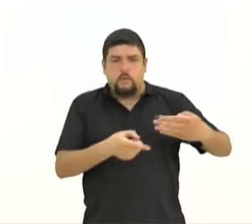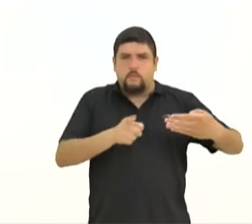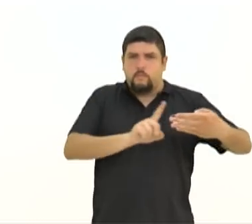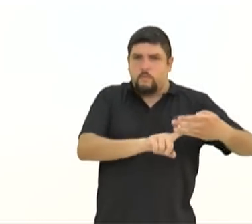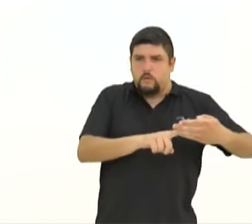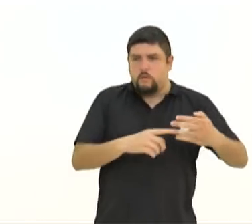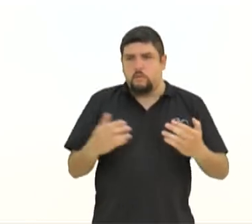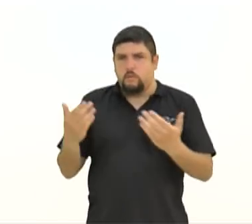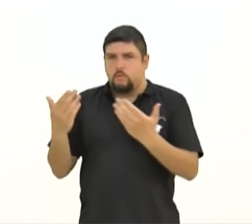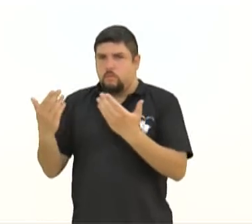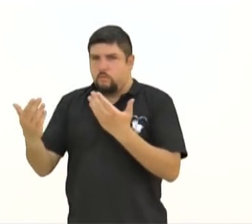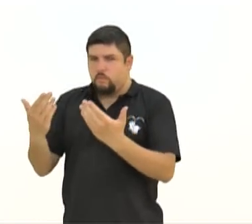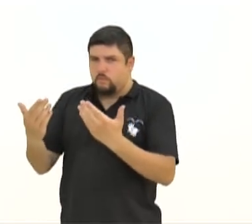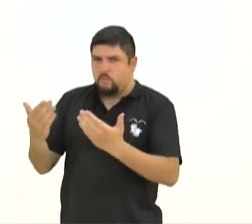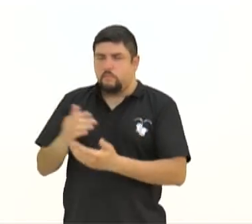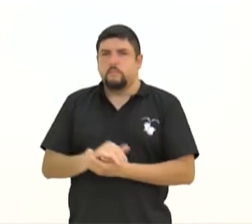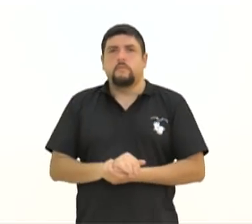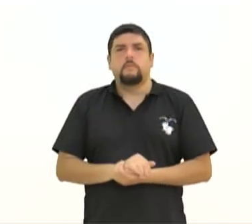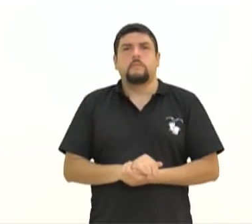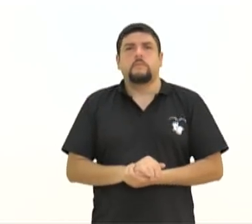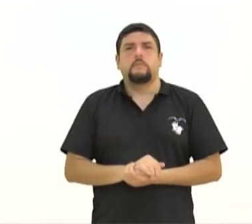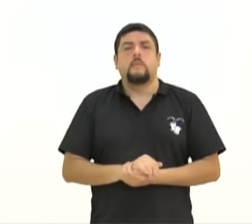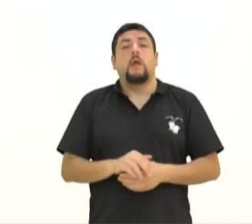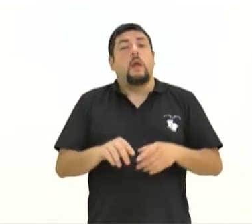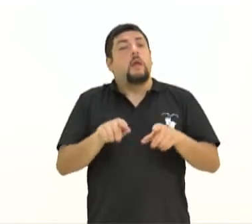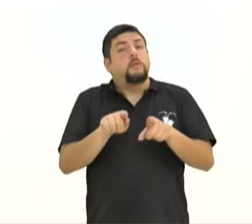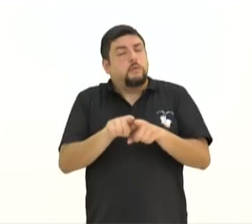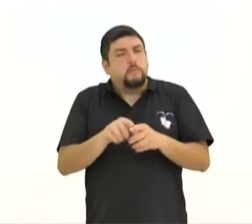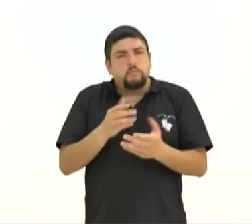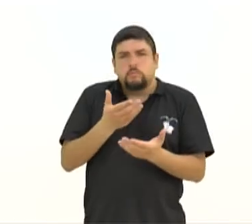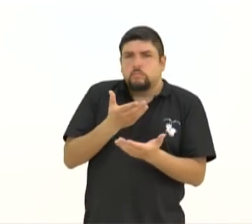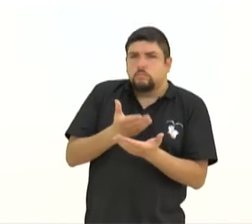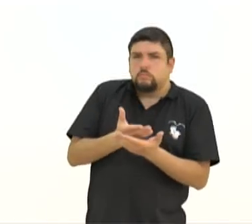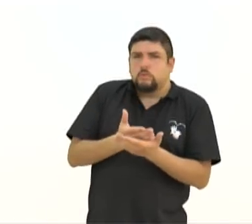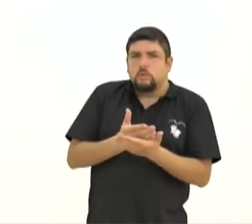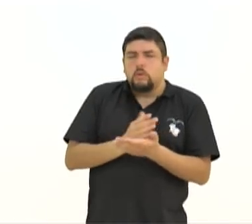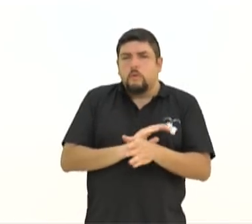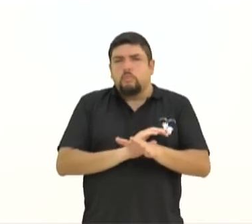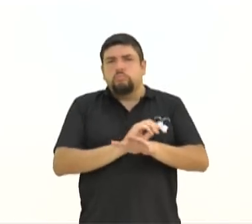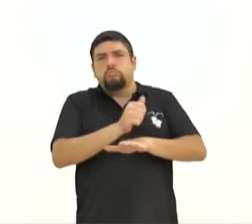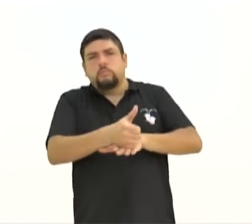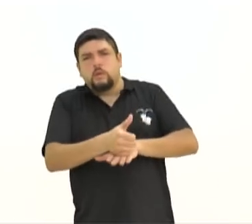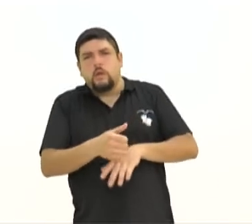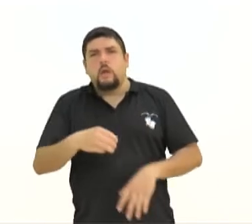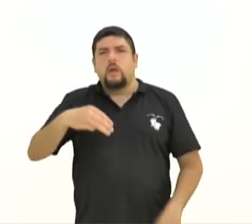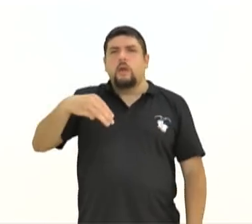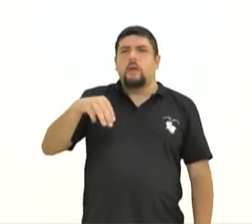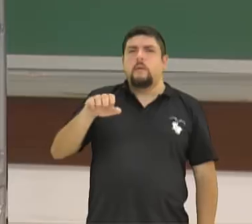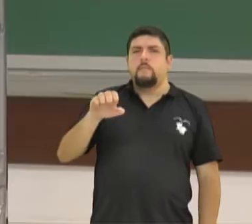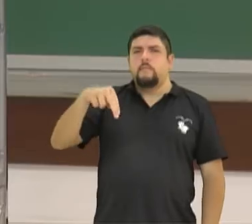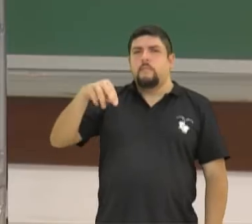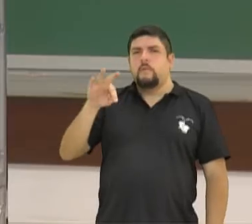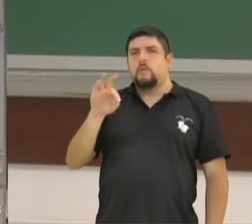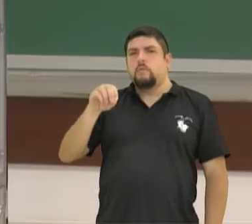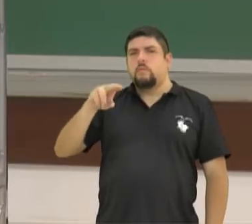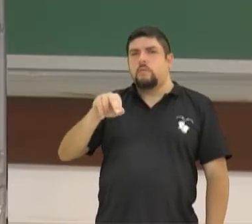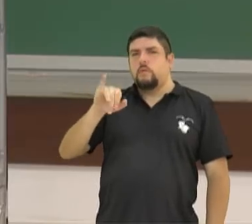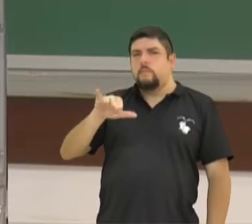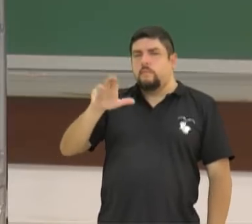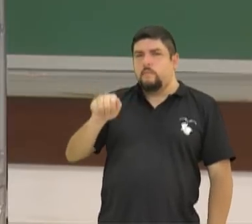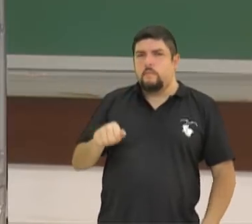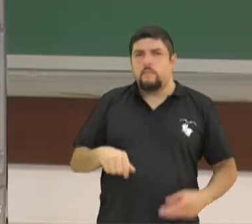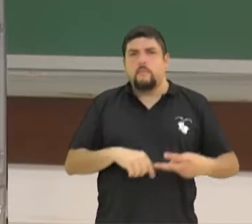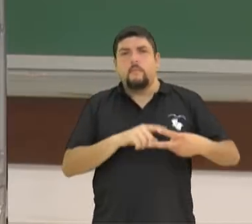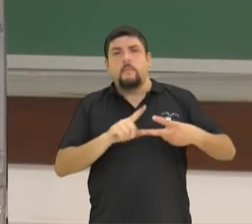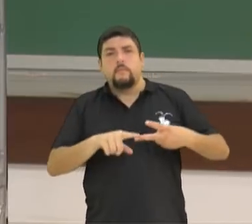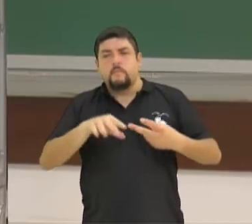metáfora e comparação. Vamos estudar um pouco mais de metonímia, alguns casos de metonímia, prosopopeia, que é sinônimo